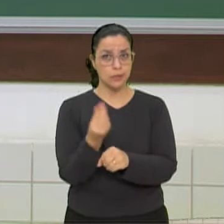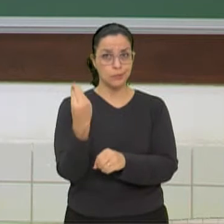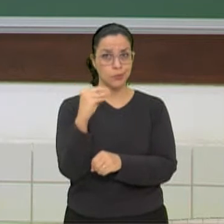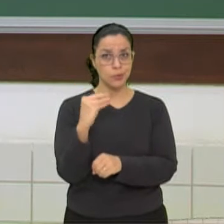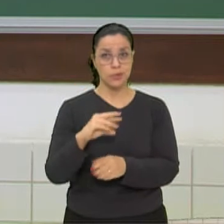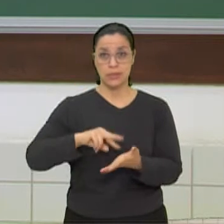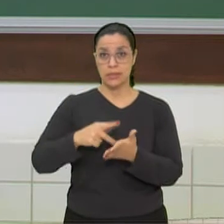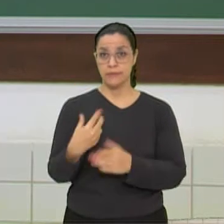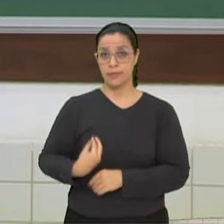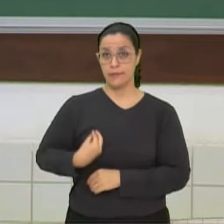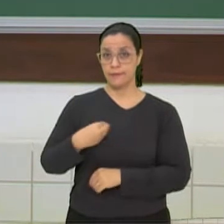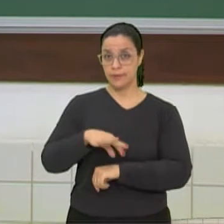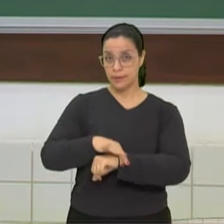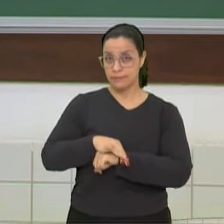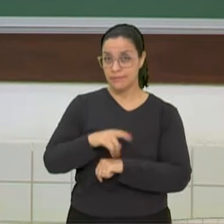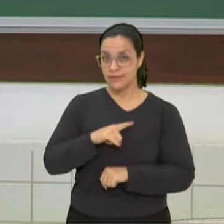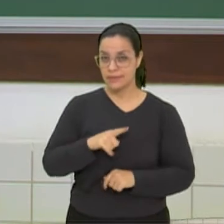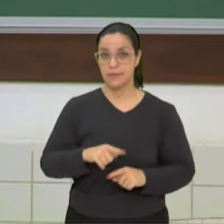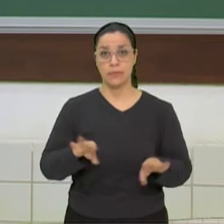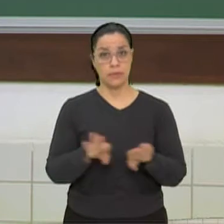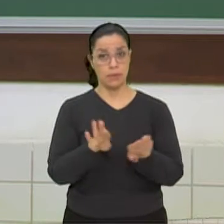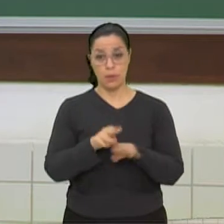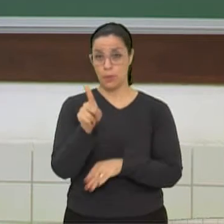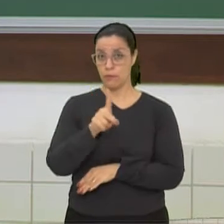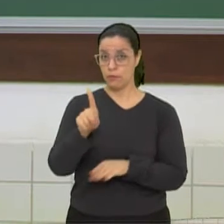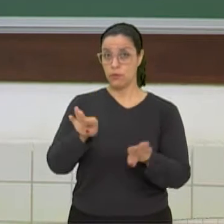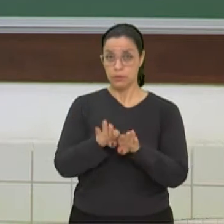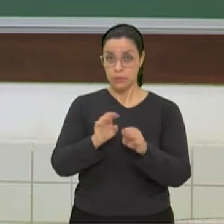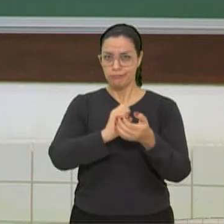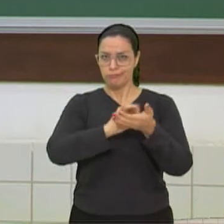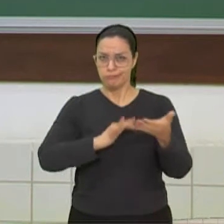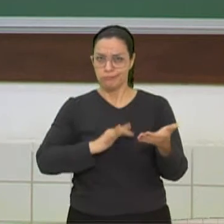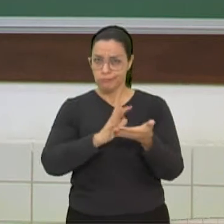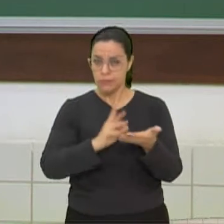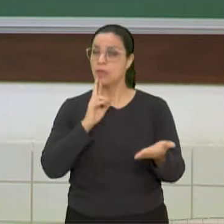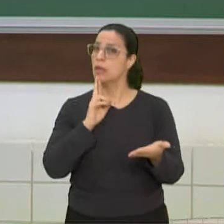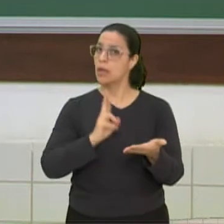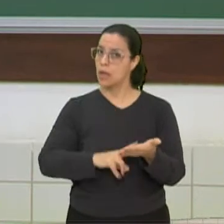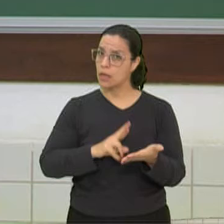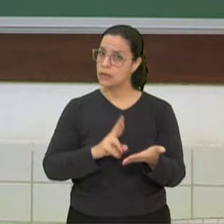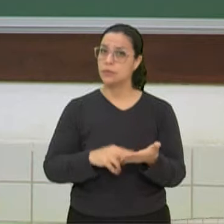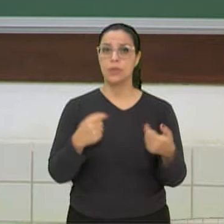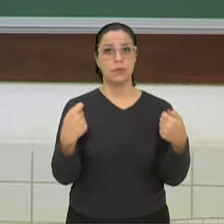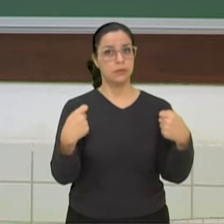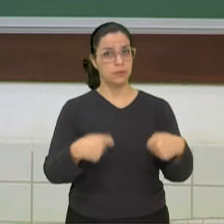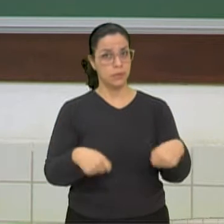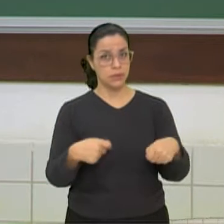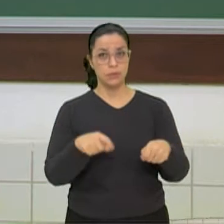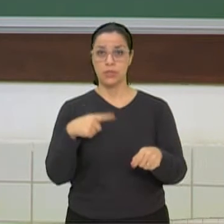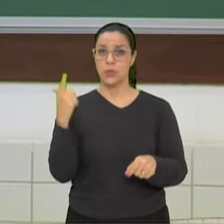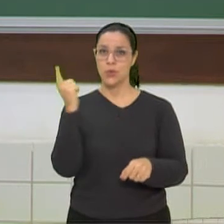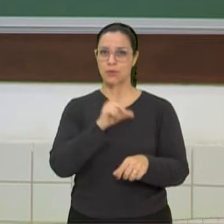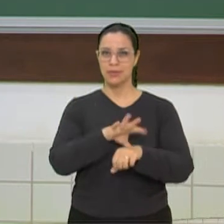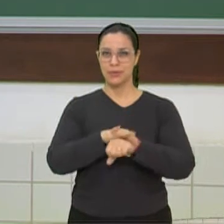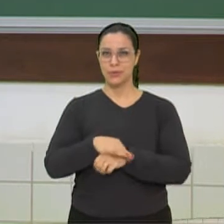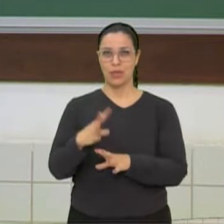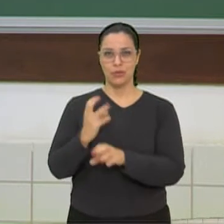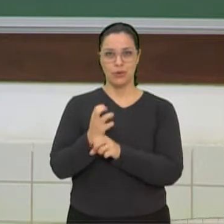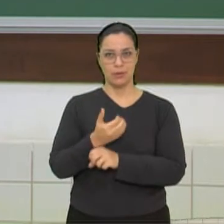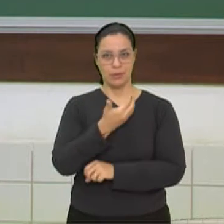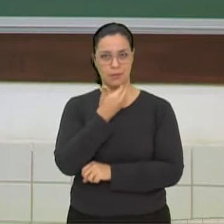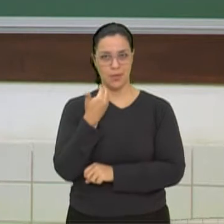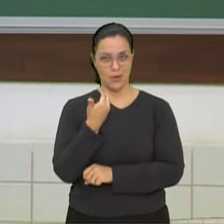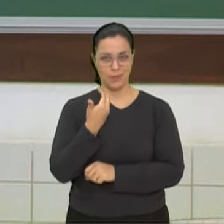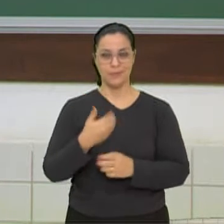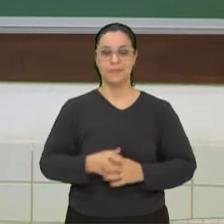elas que dão a sua presença, ok? E caso o seu professor também tenha postado algumas atividades, faça para garantir uma melhor nota no final